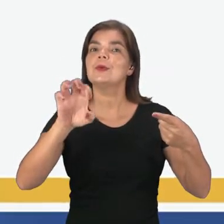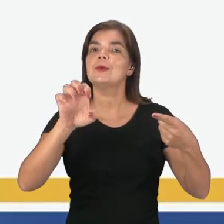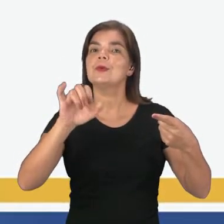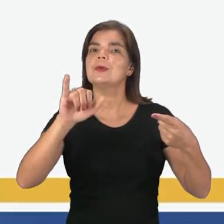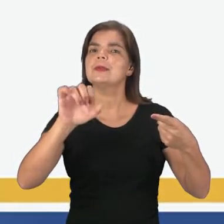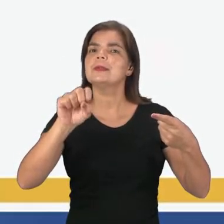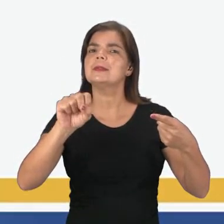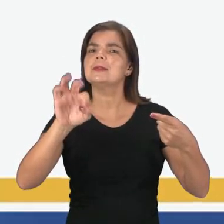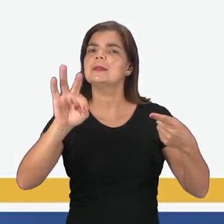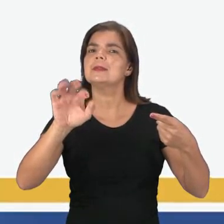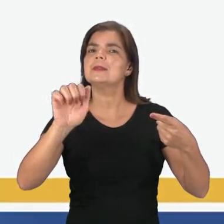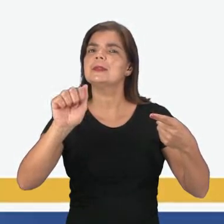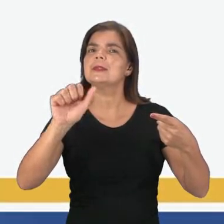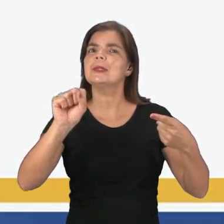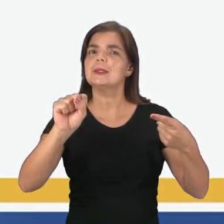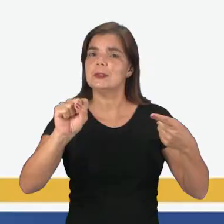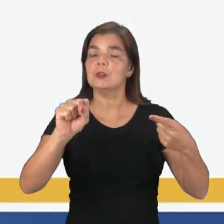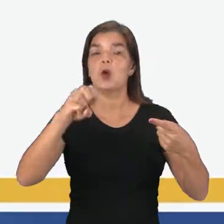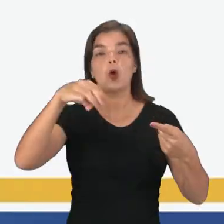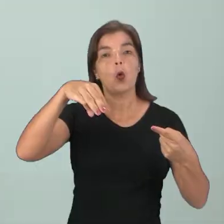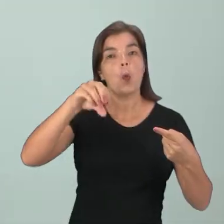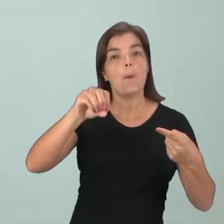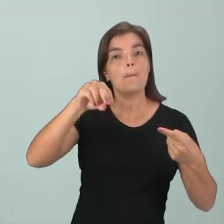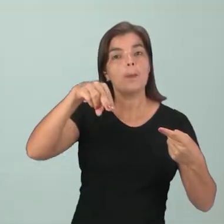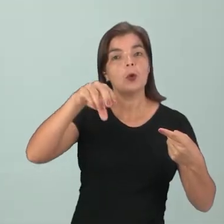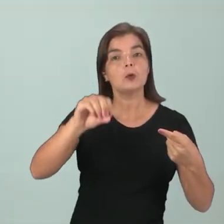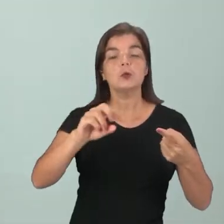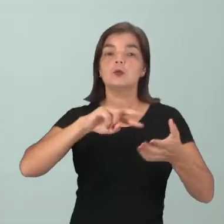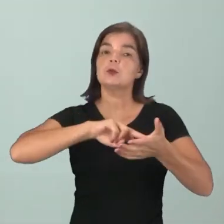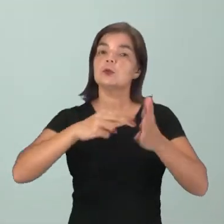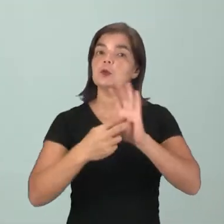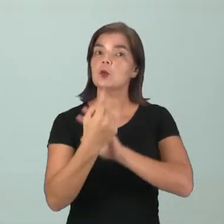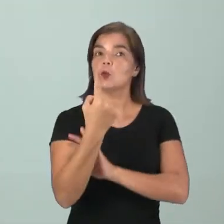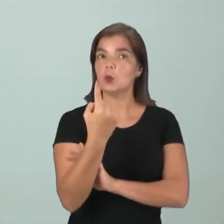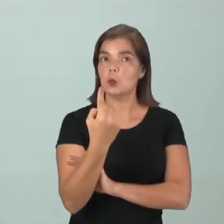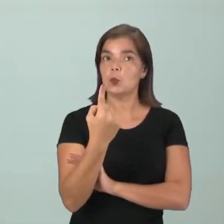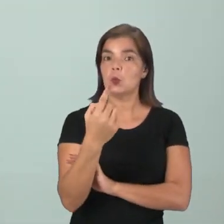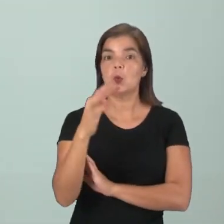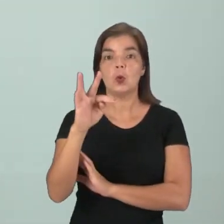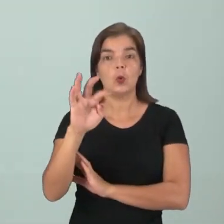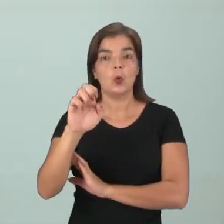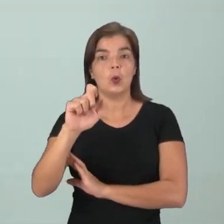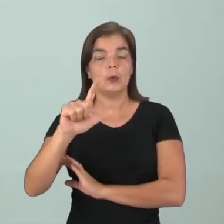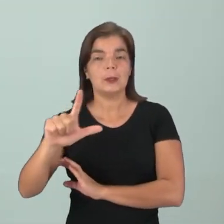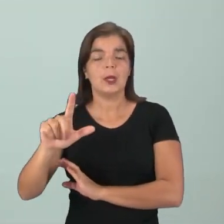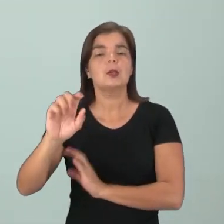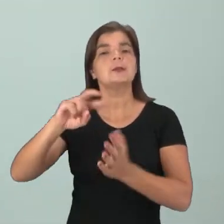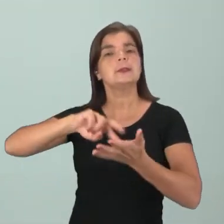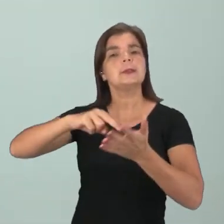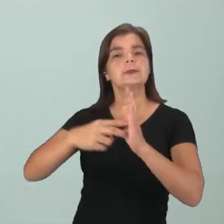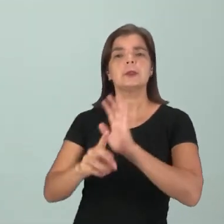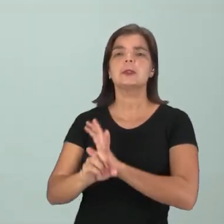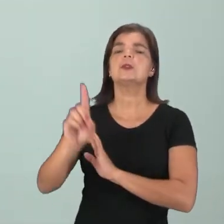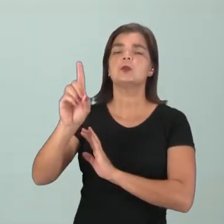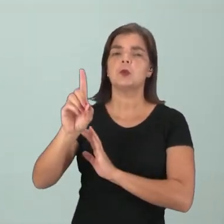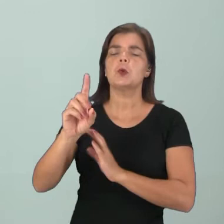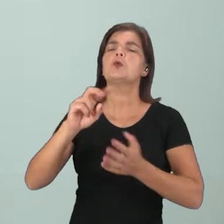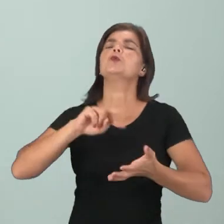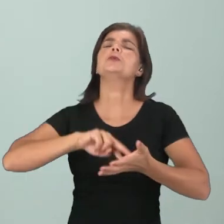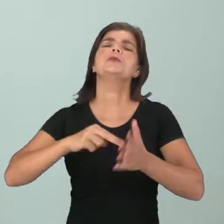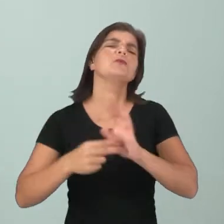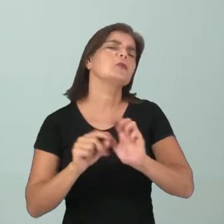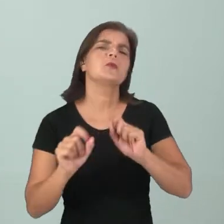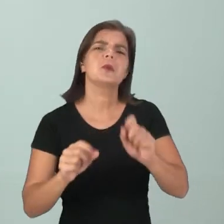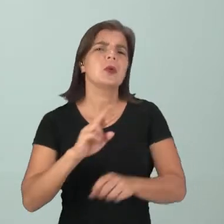monoteístas. Olha, outra palavra de dois pedacinhos. Mono significa um, Tel significa Deus. O que é uma